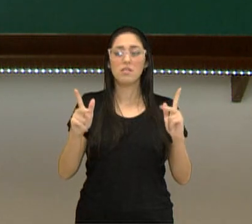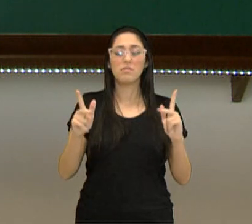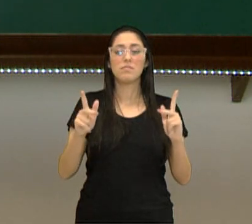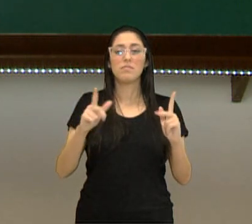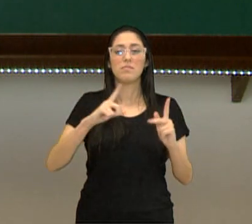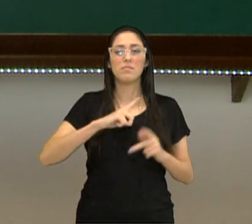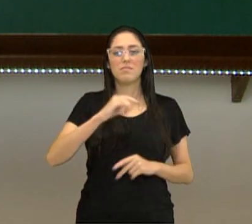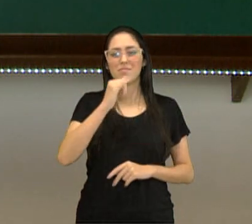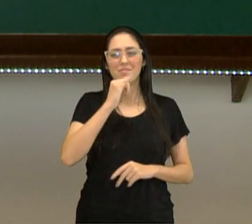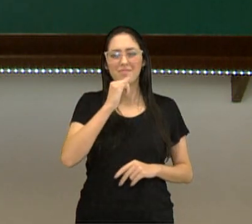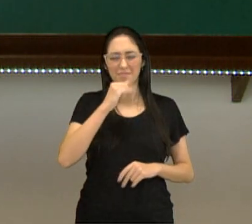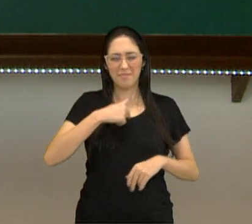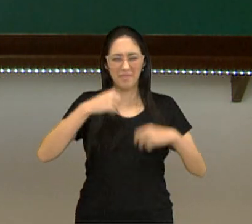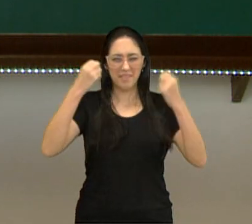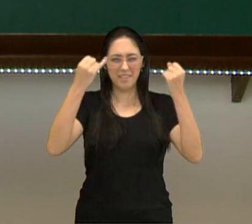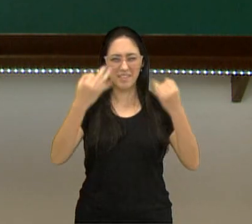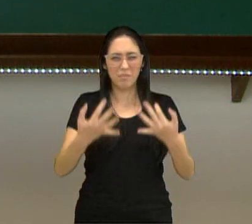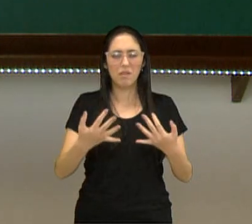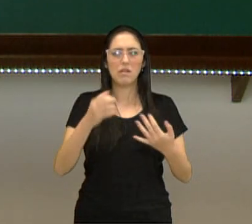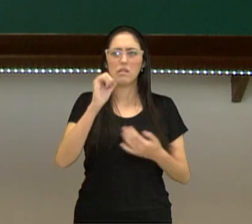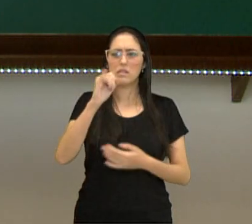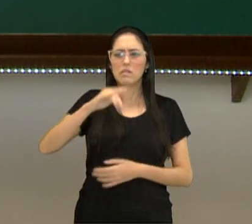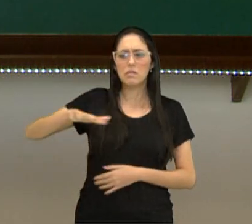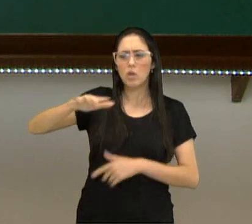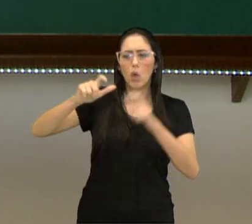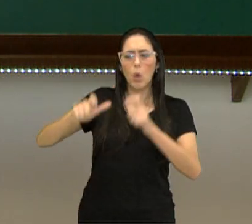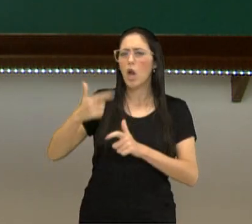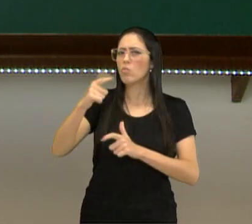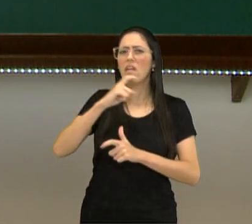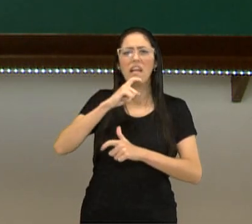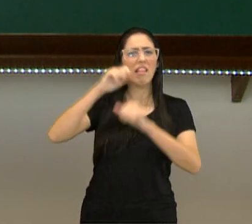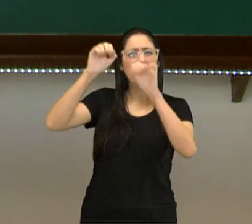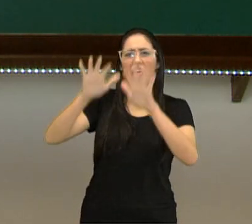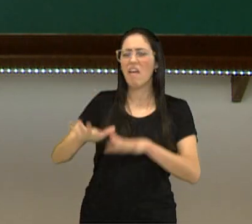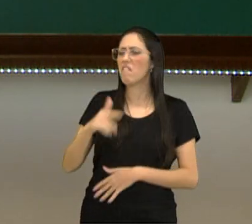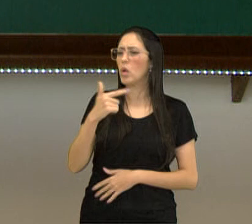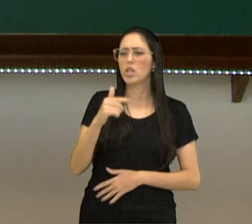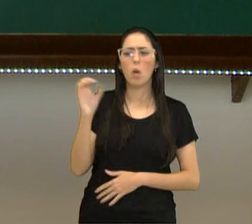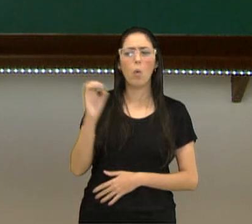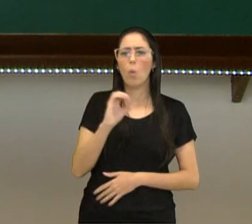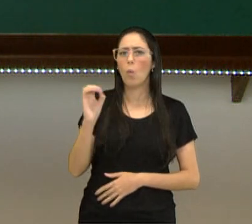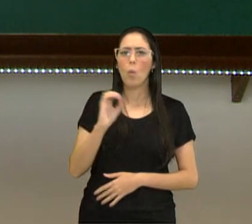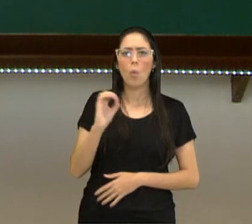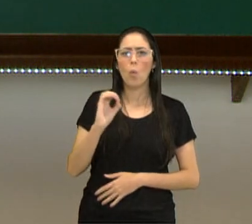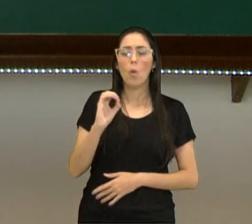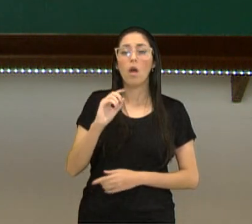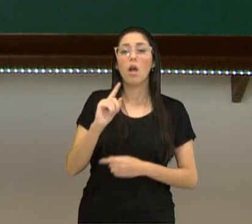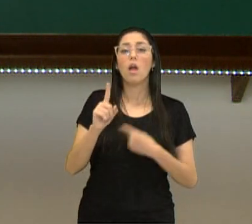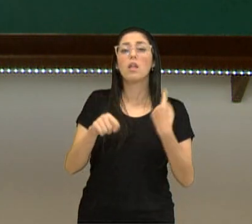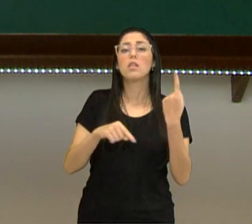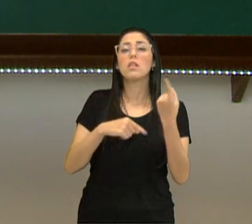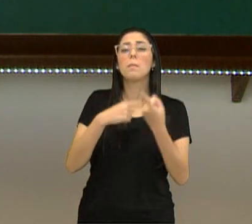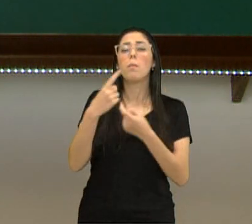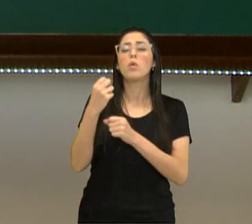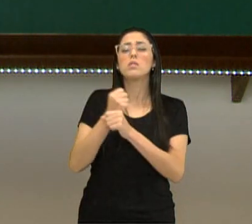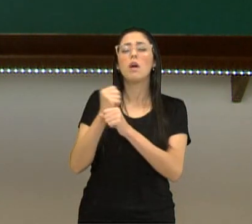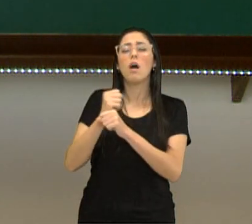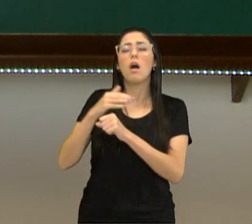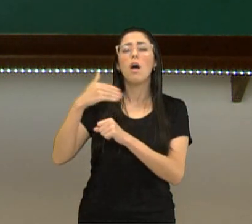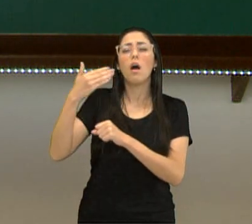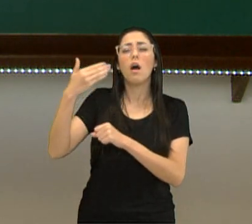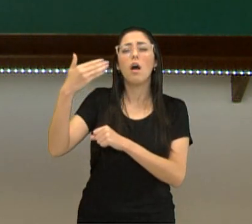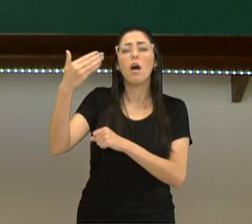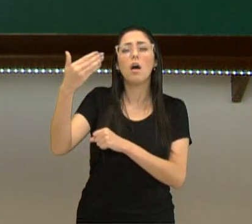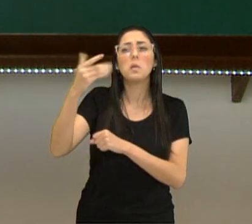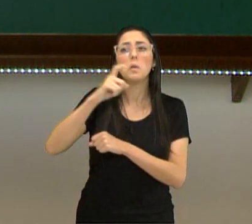a localidade não dispunha de neve no inverno e ela passa a dispor ao longo de vários anos, começa a ter a disponibilidade